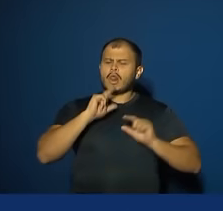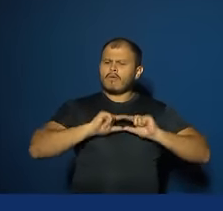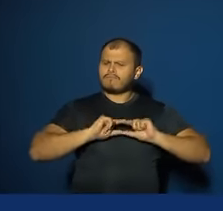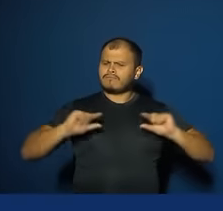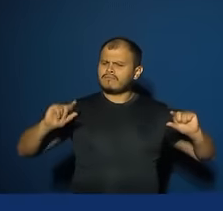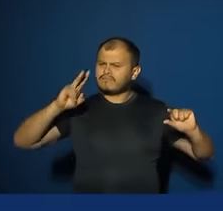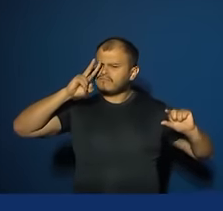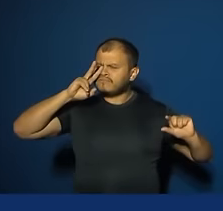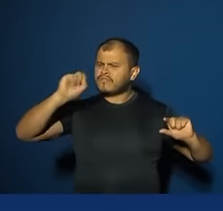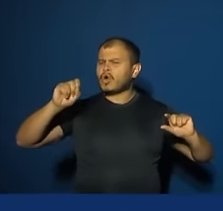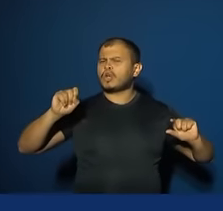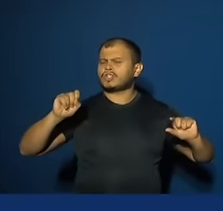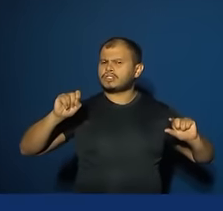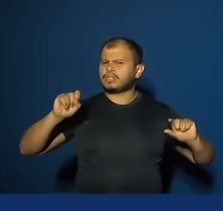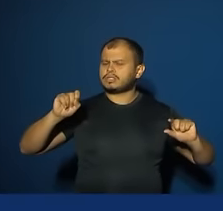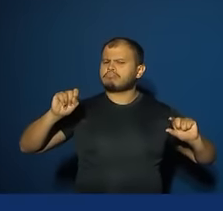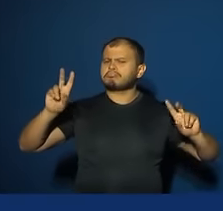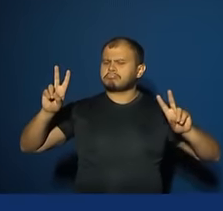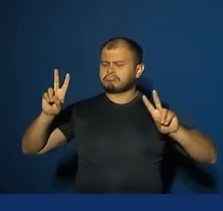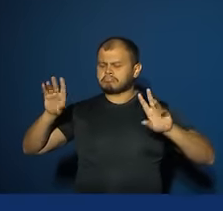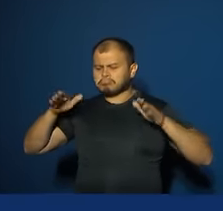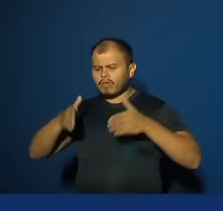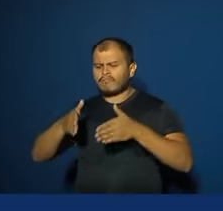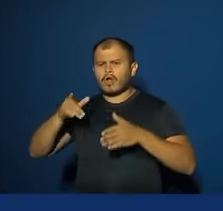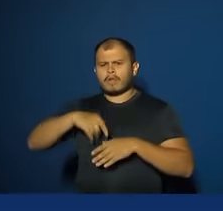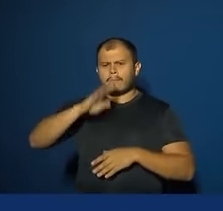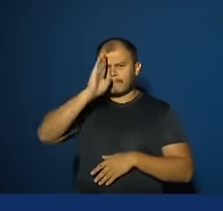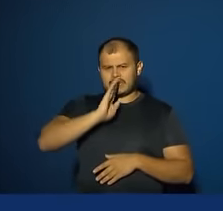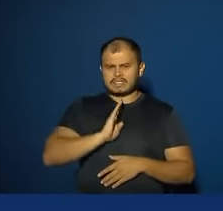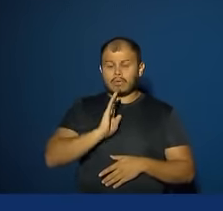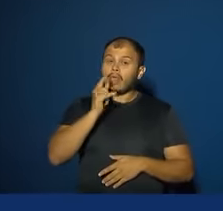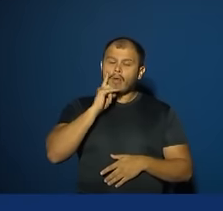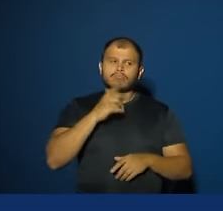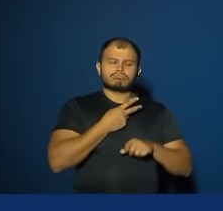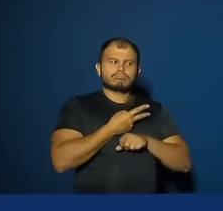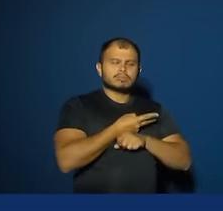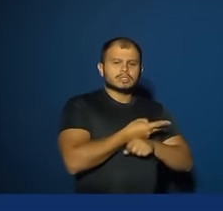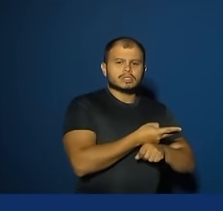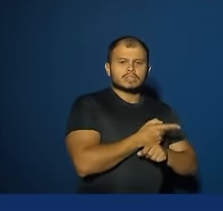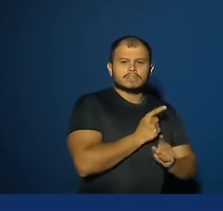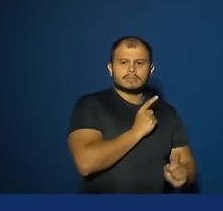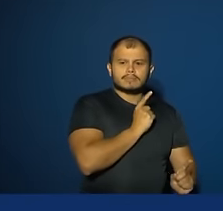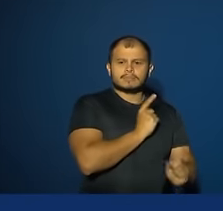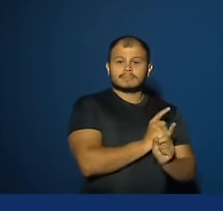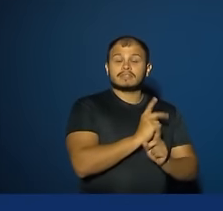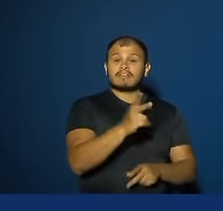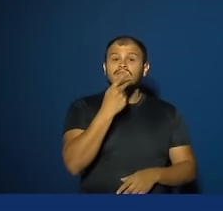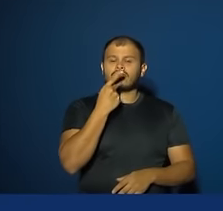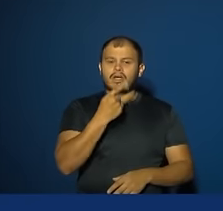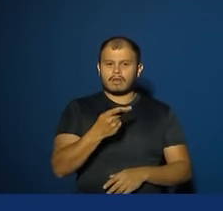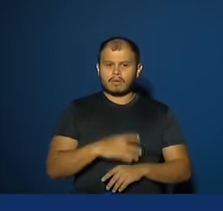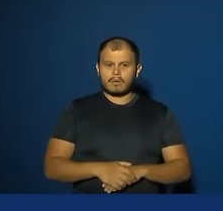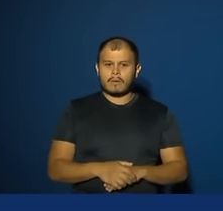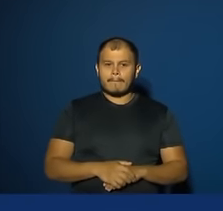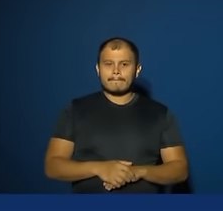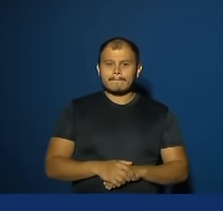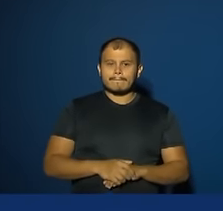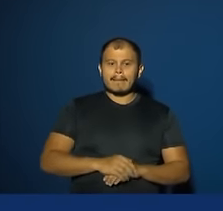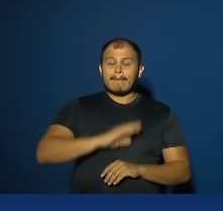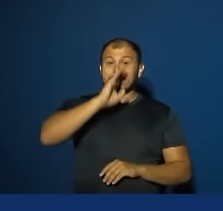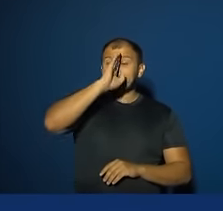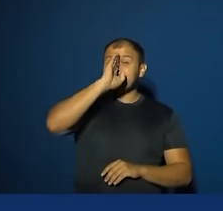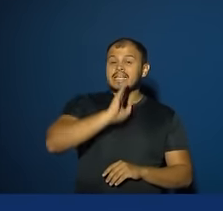relação ao Brasil que eu fui recuperá-la você disse o Brasil é uma colat TR